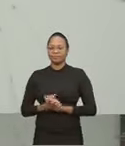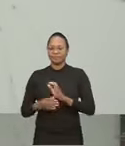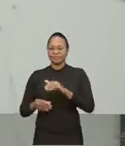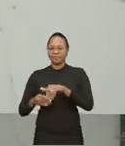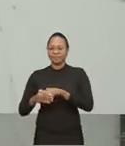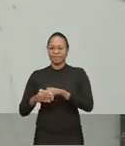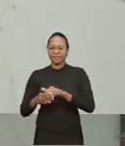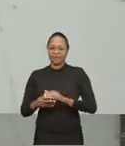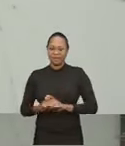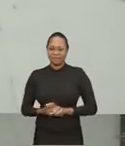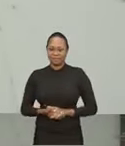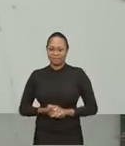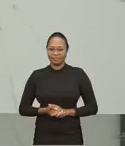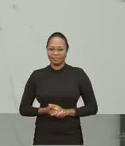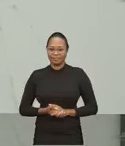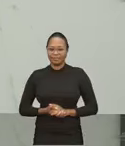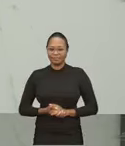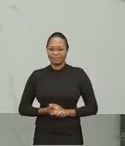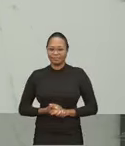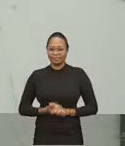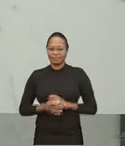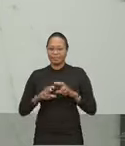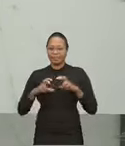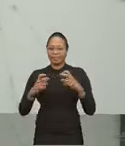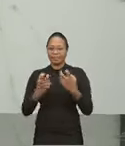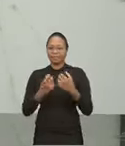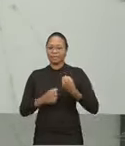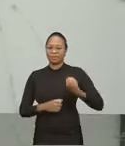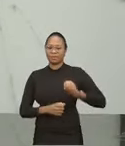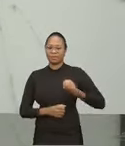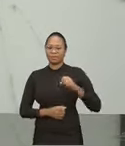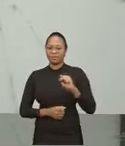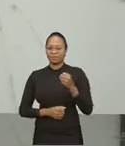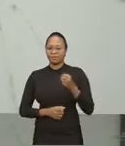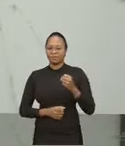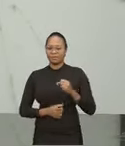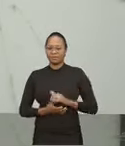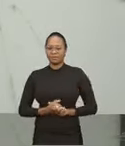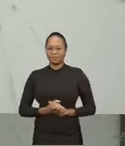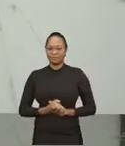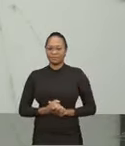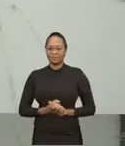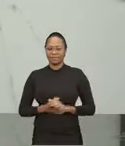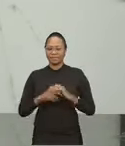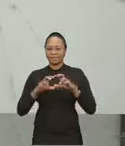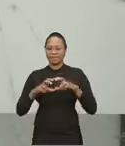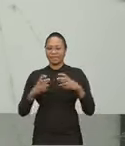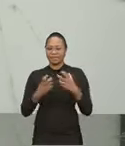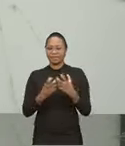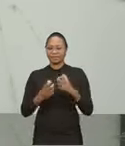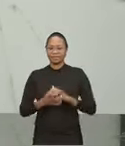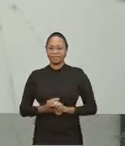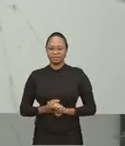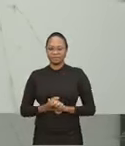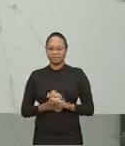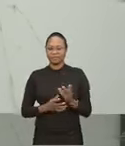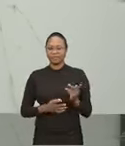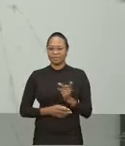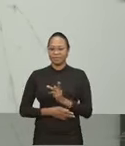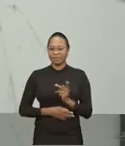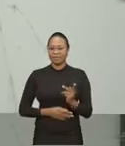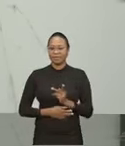17 da sessão ordinária e a de número 8ª da sessão extraordinária, ambas realizadas